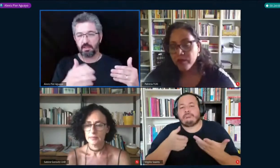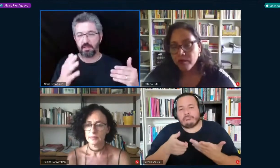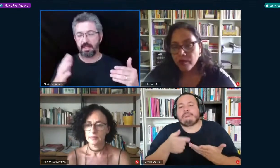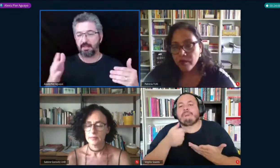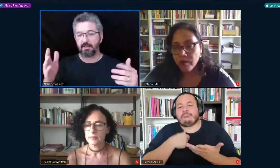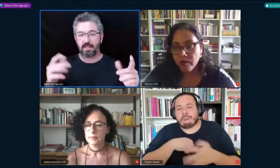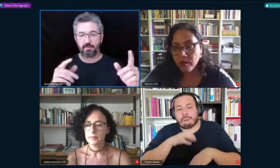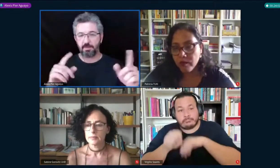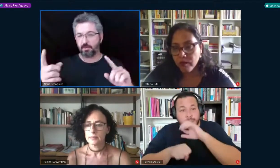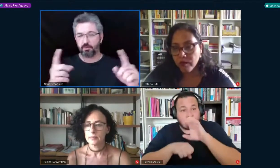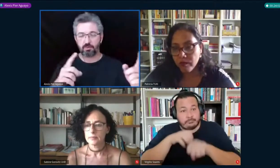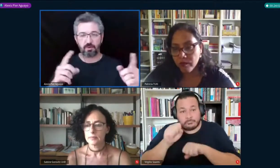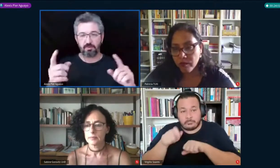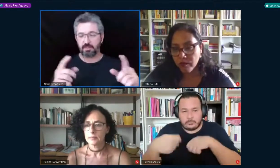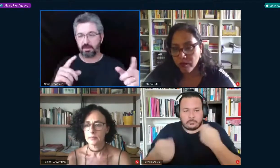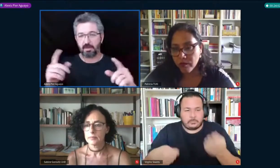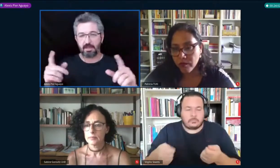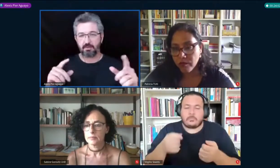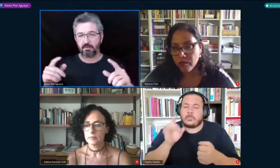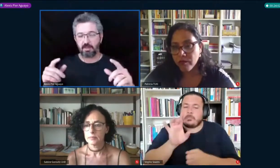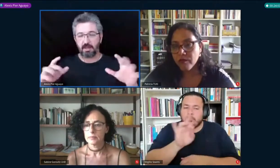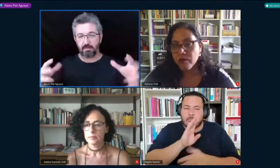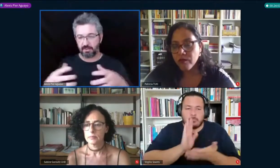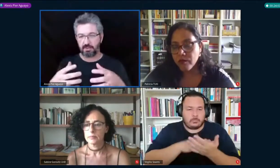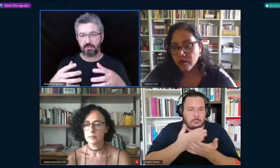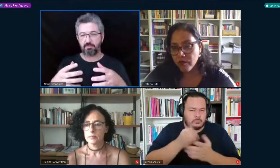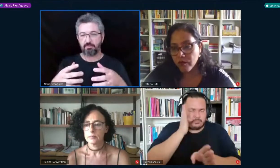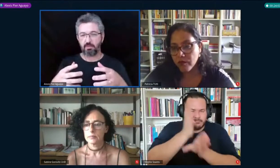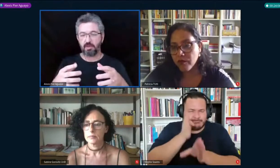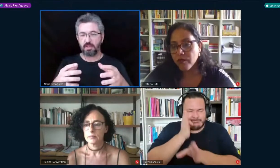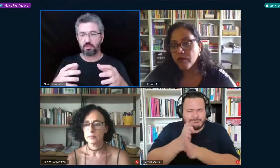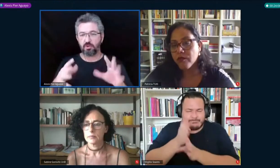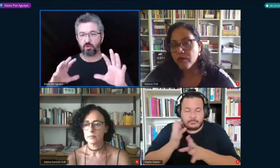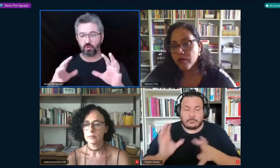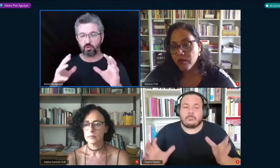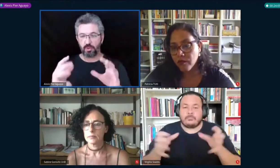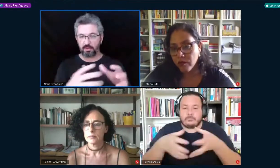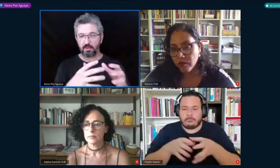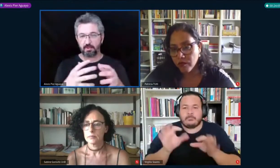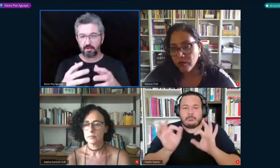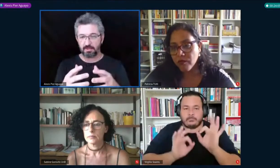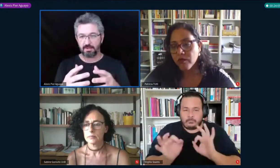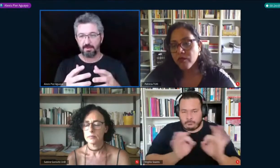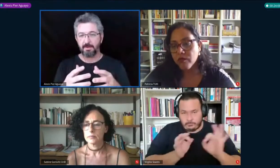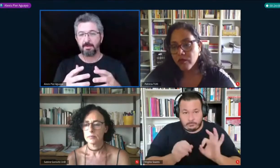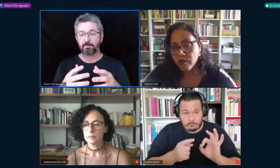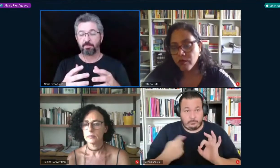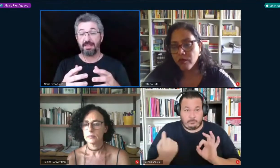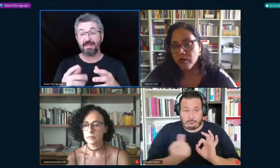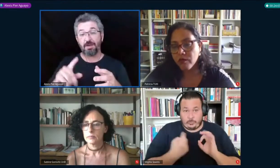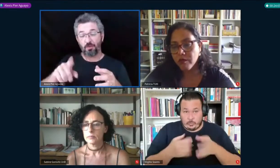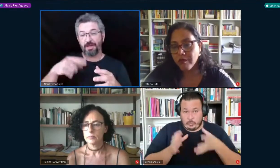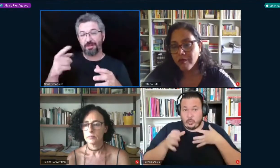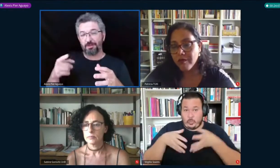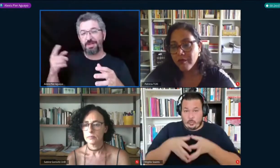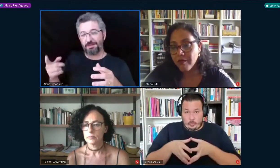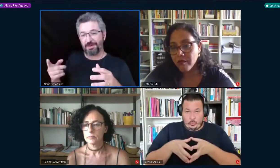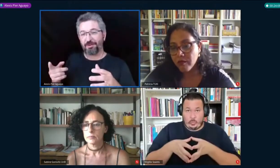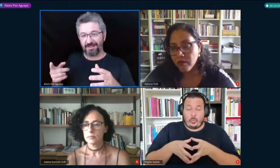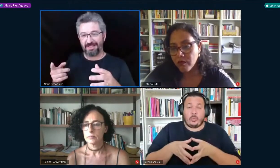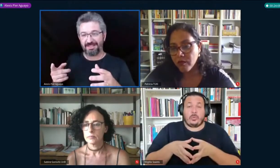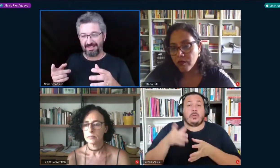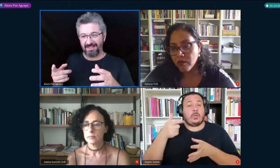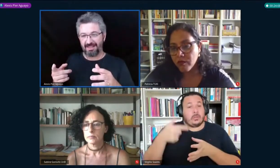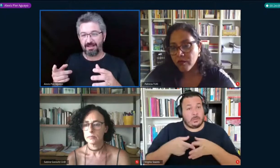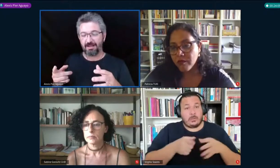a gente foi buscando, e cada intérprete encontrou em um determinado local, a gente organizou tudo entre nós, e enquanto